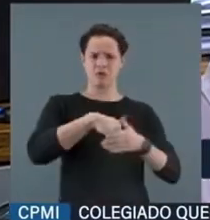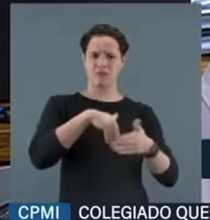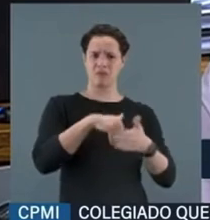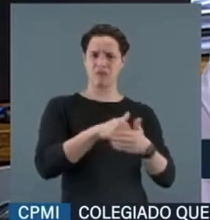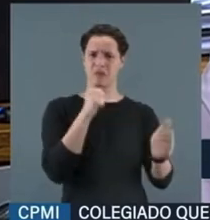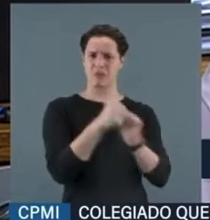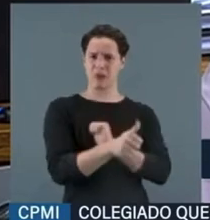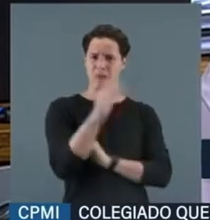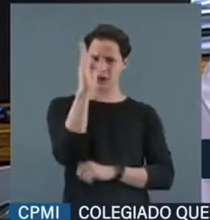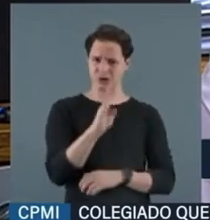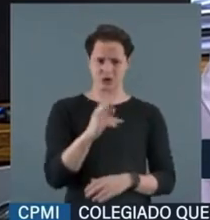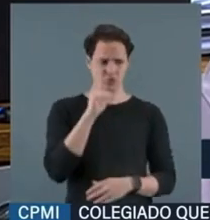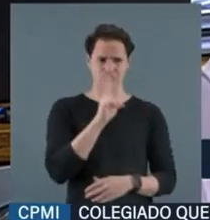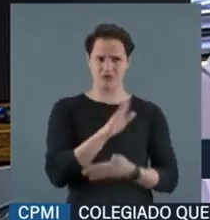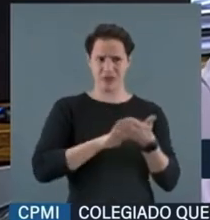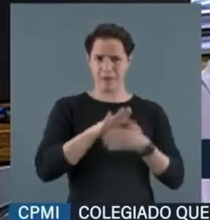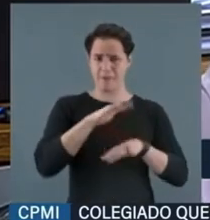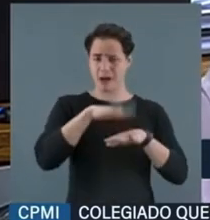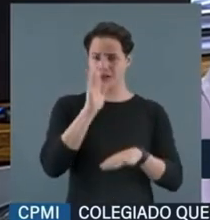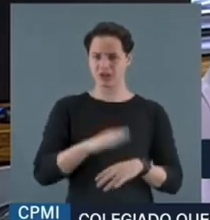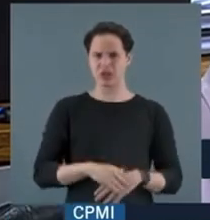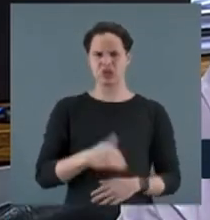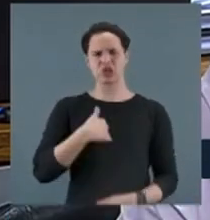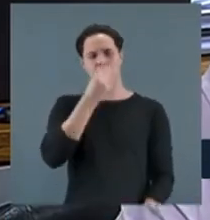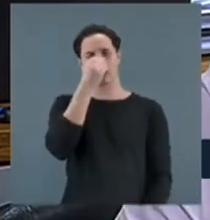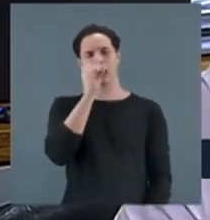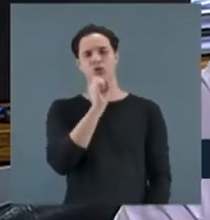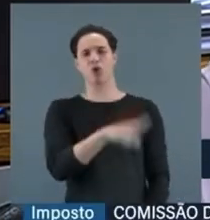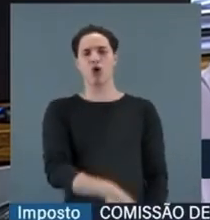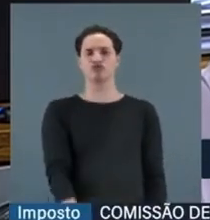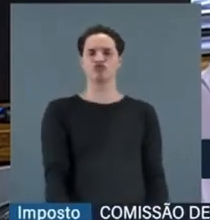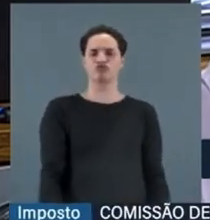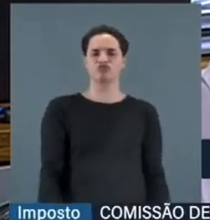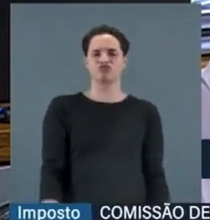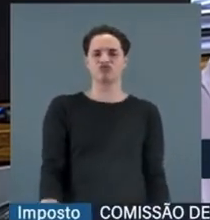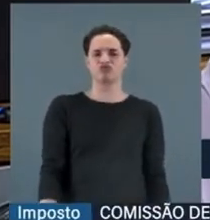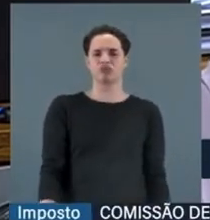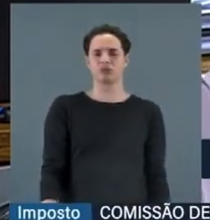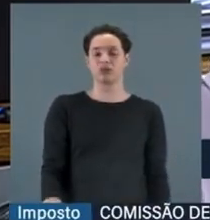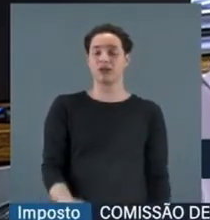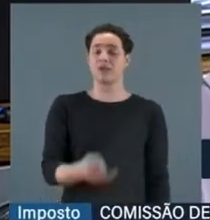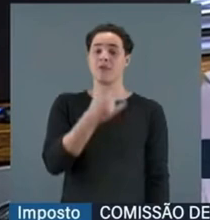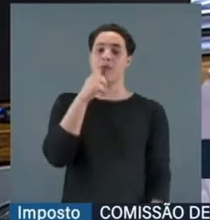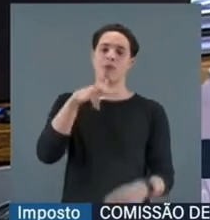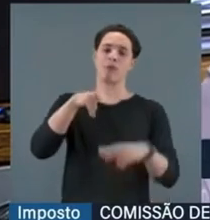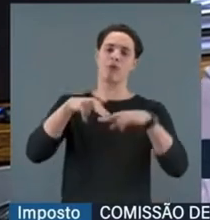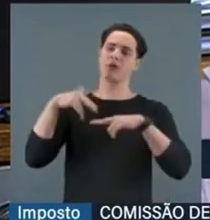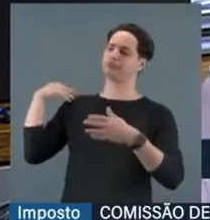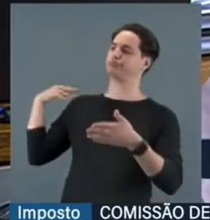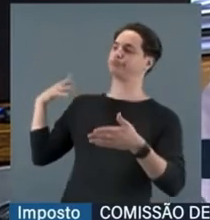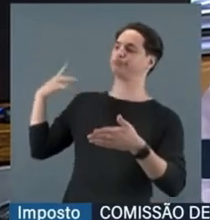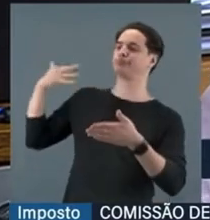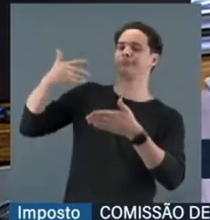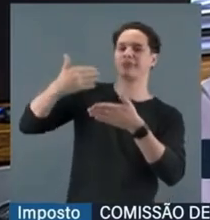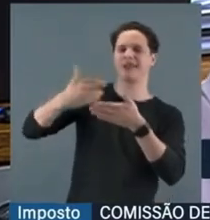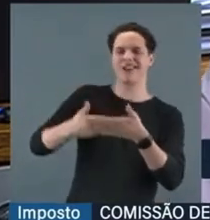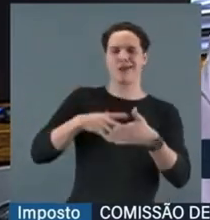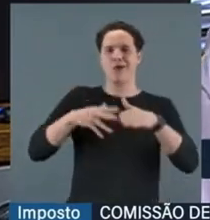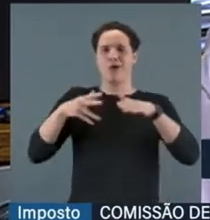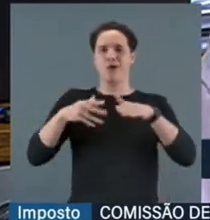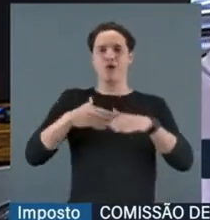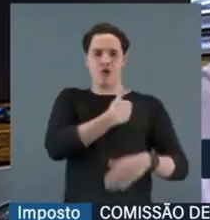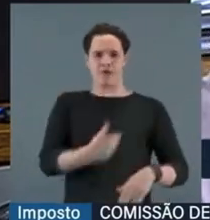Brasileira nojo que infelizmente devido a cleptocracia